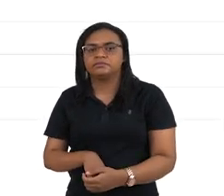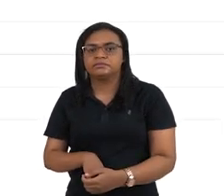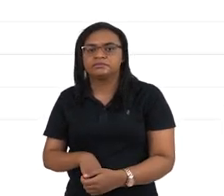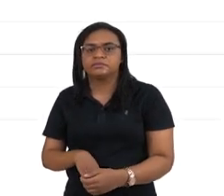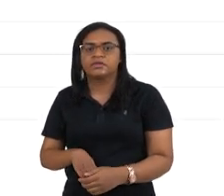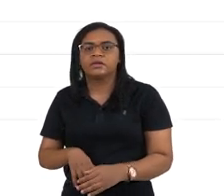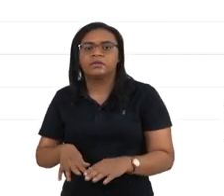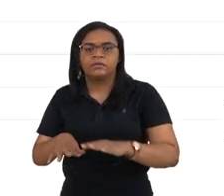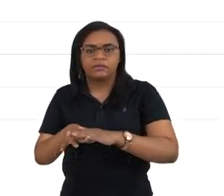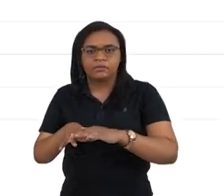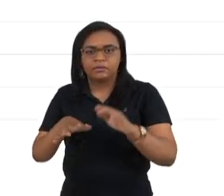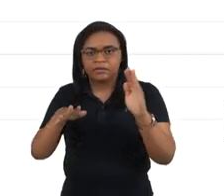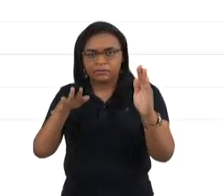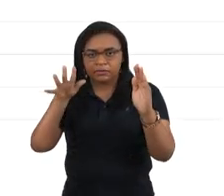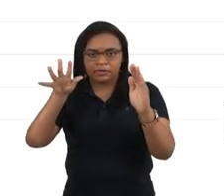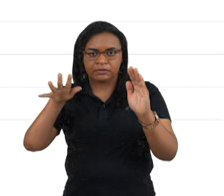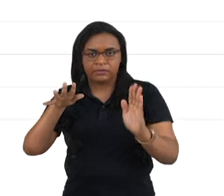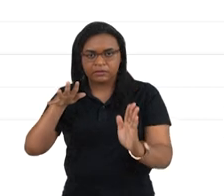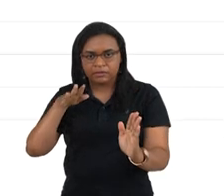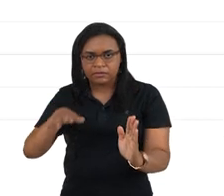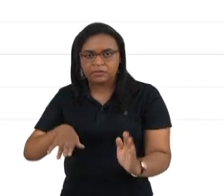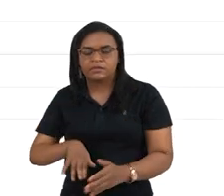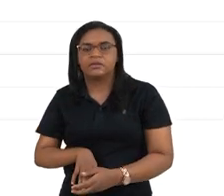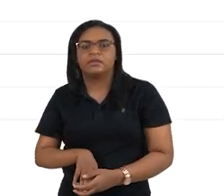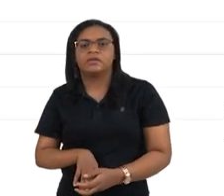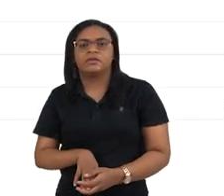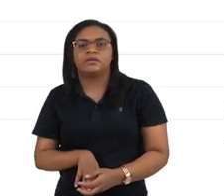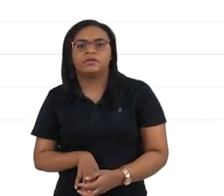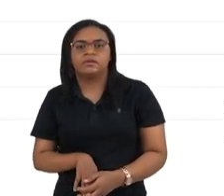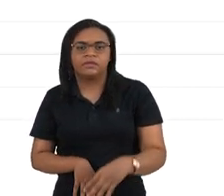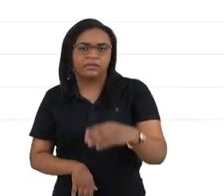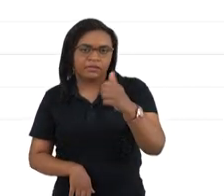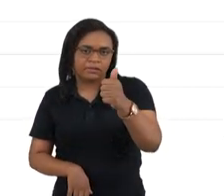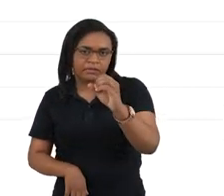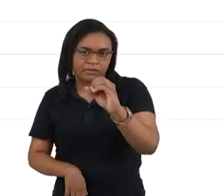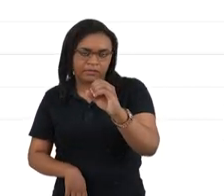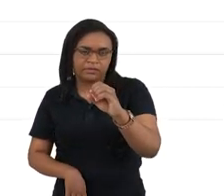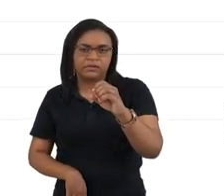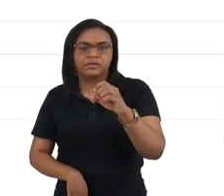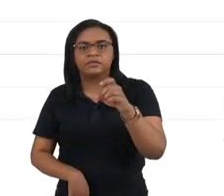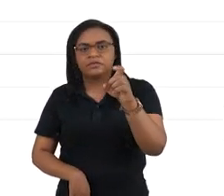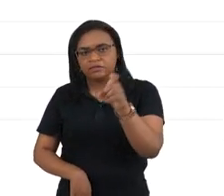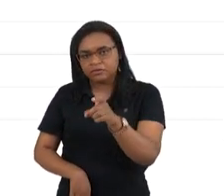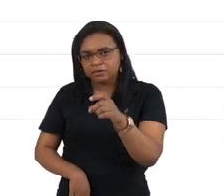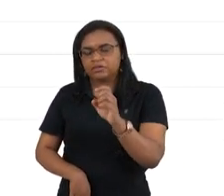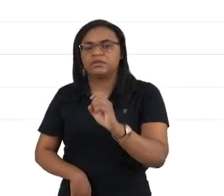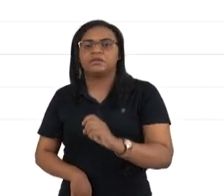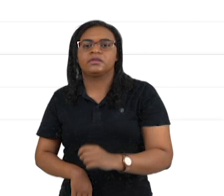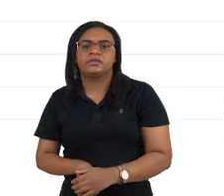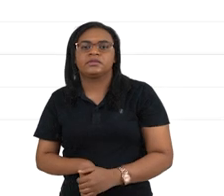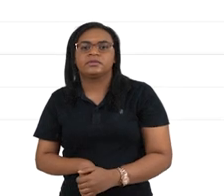pelos extremos. Então, nós vamos ter aí, ó. 10 vezes x dá 10x